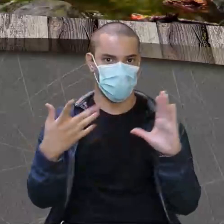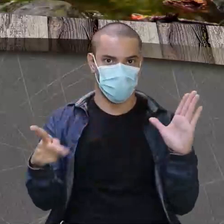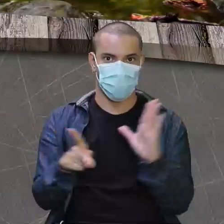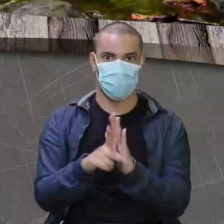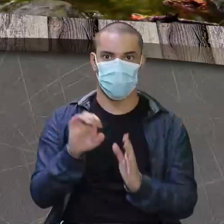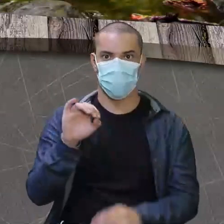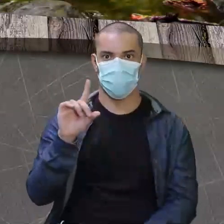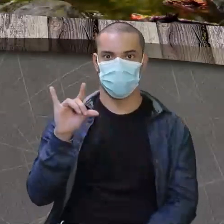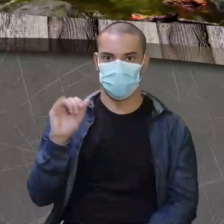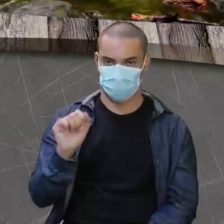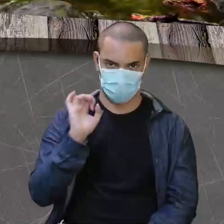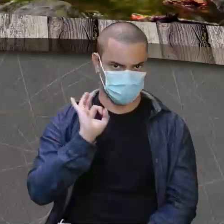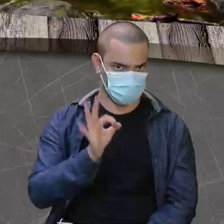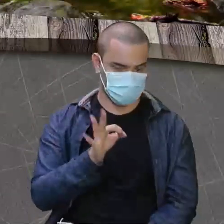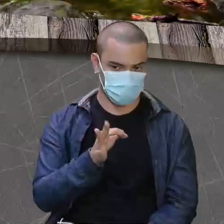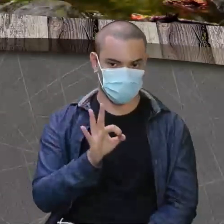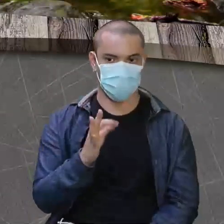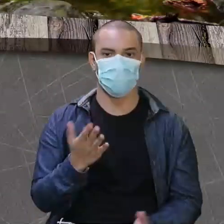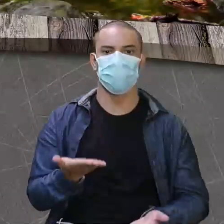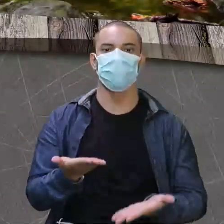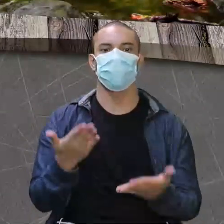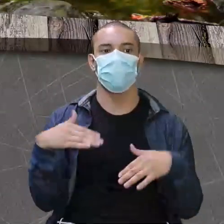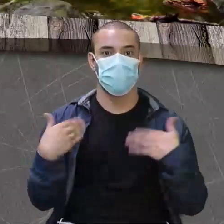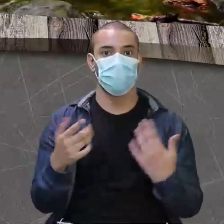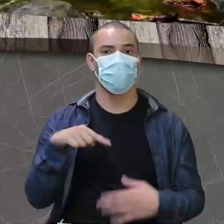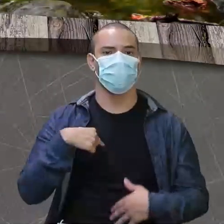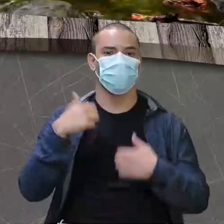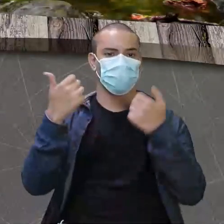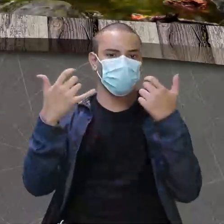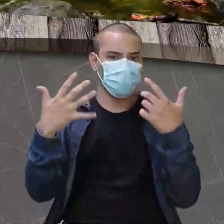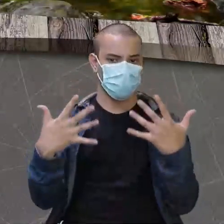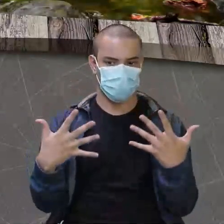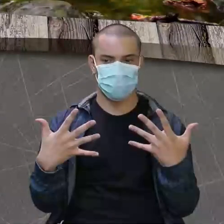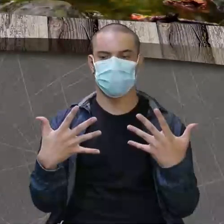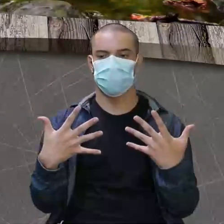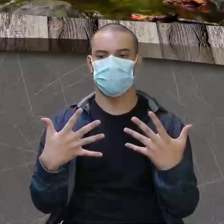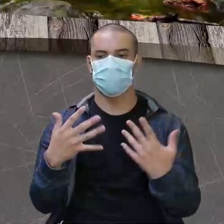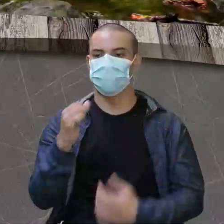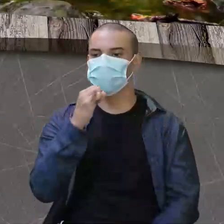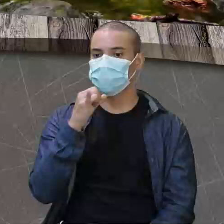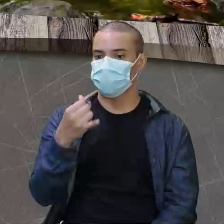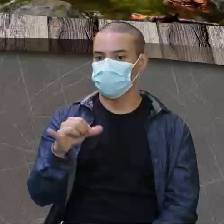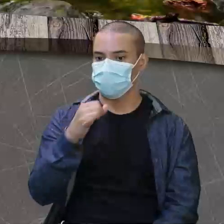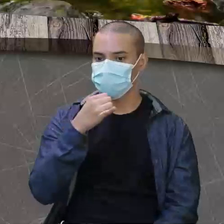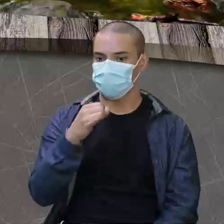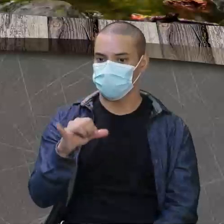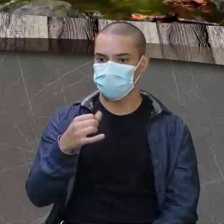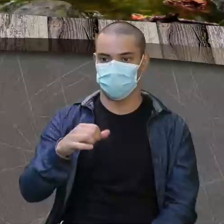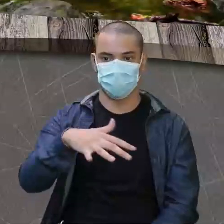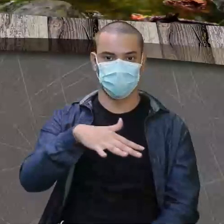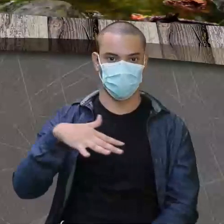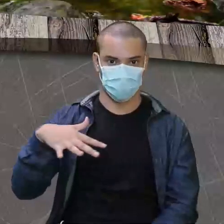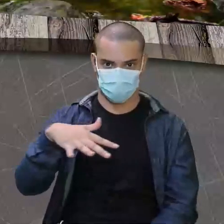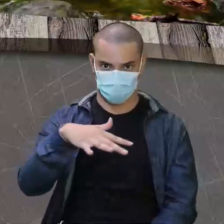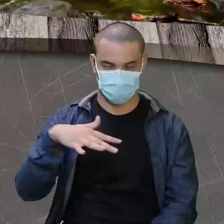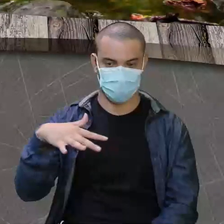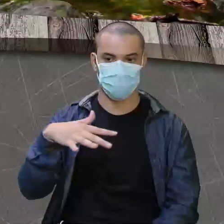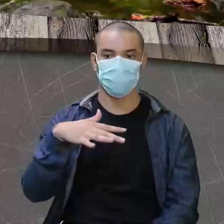ecológicos, tá bom? Então, quando a gente fala de energia no